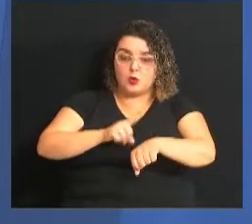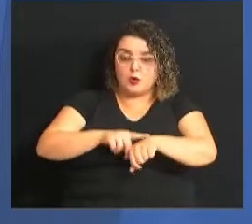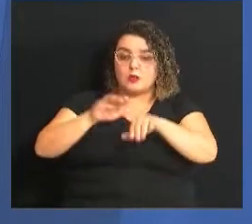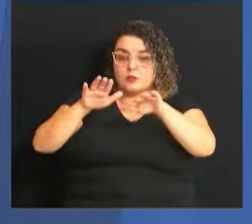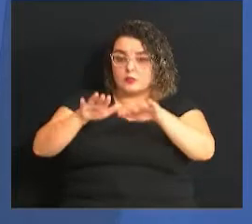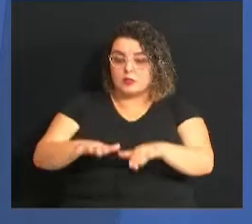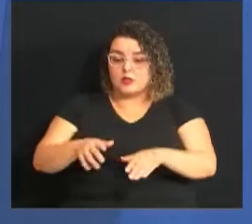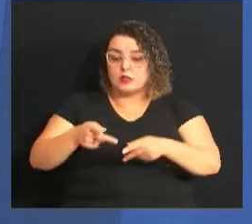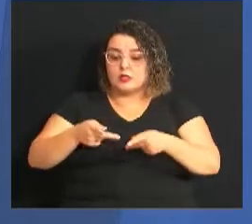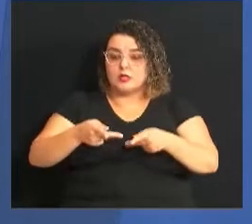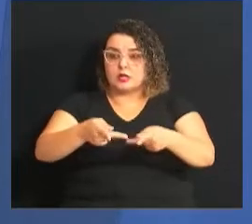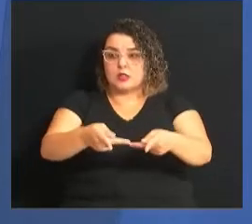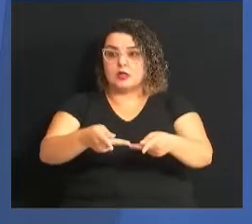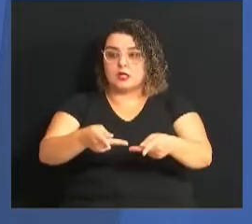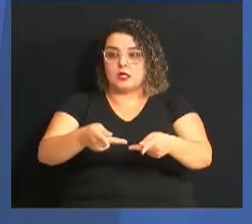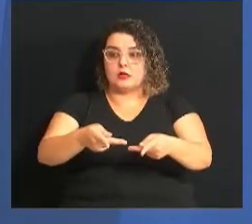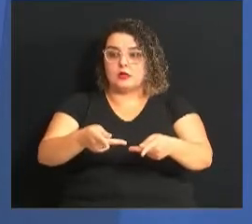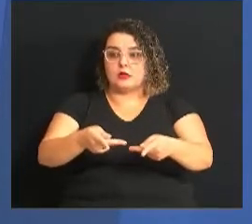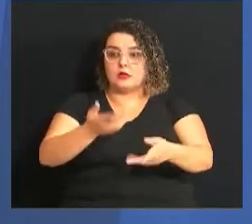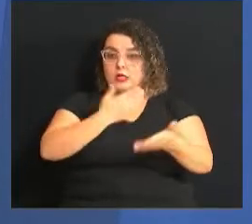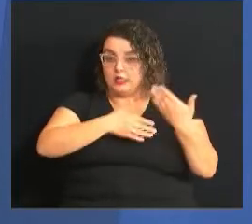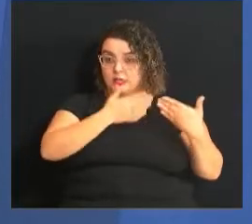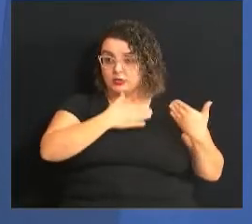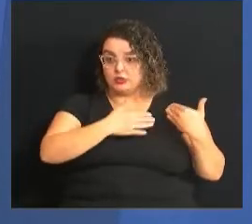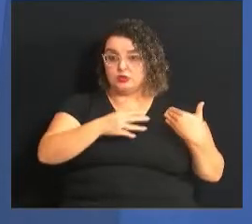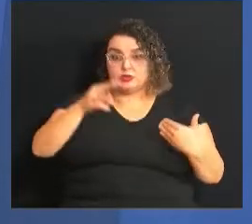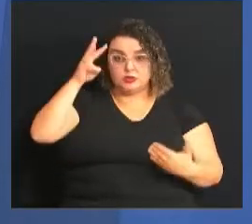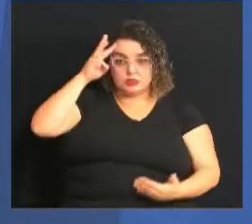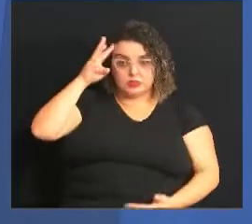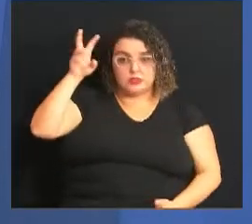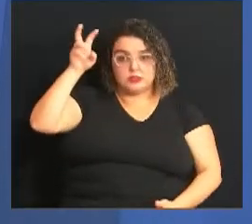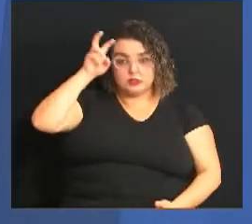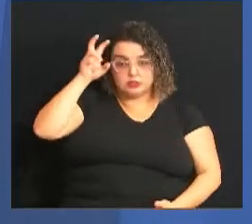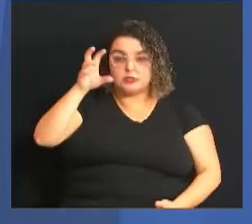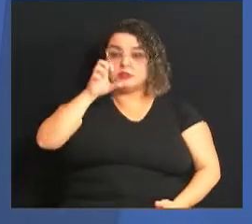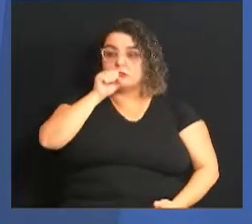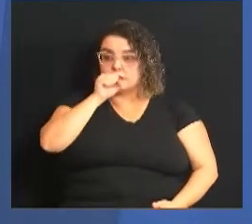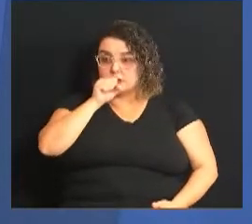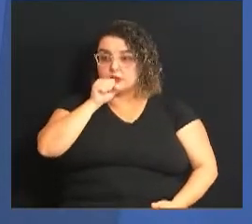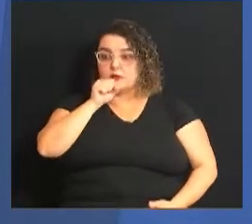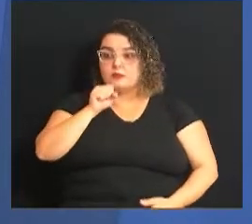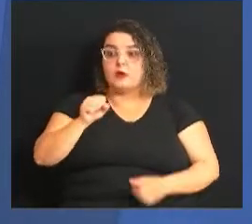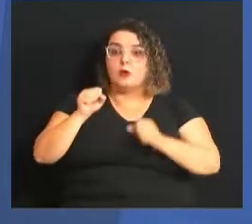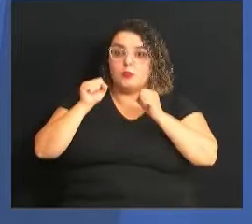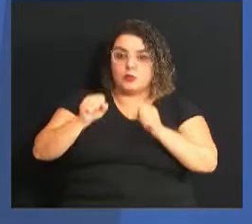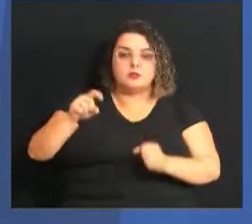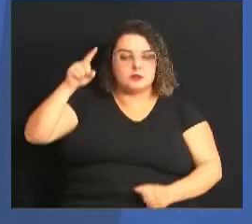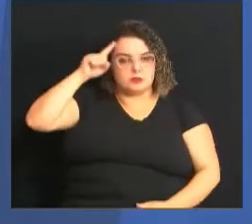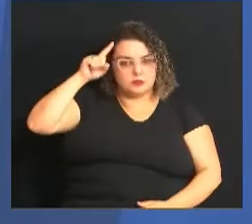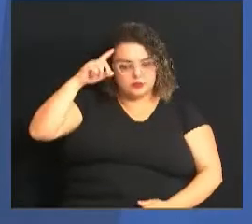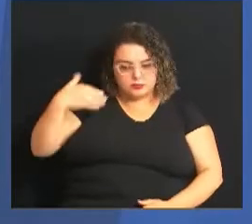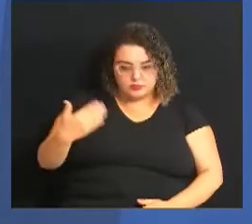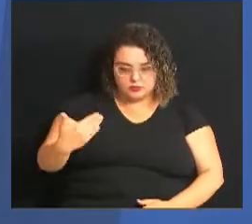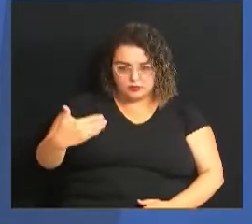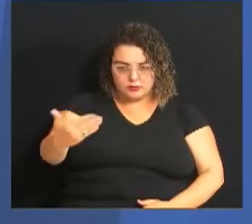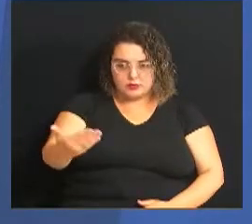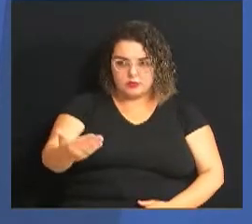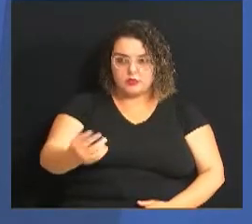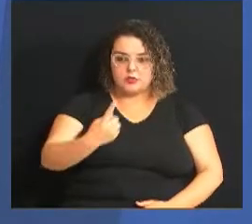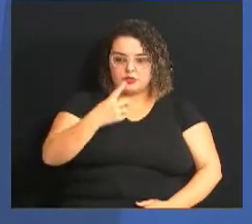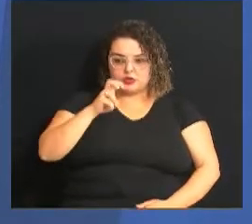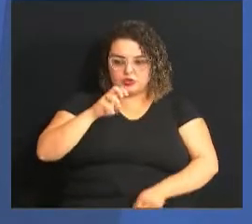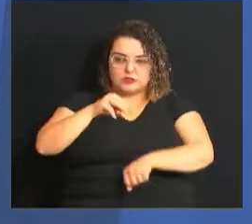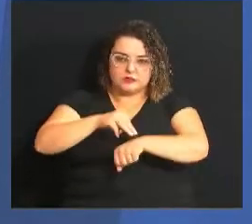nas visitas, que estavam sendo de terças, quintas e sábados, vão poder ser diárias e que eram de 15 minutos,